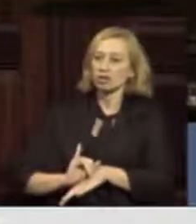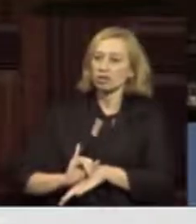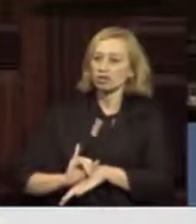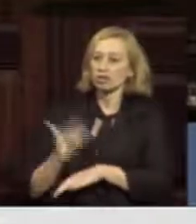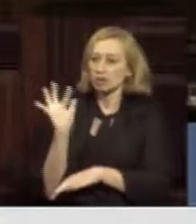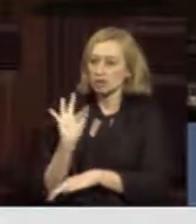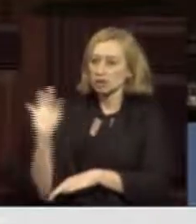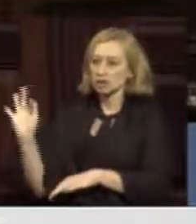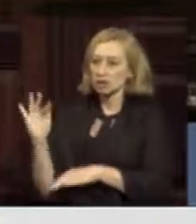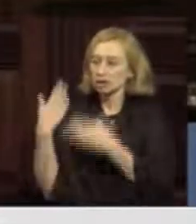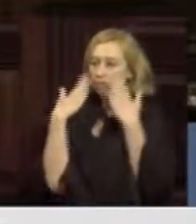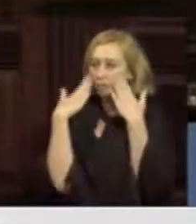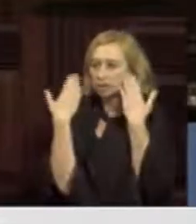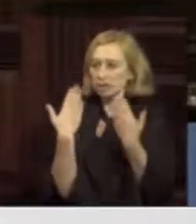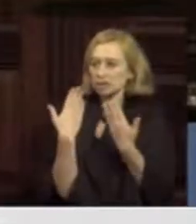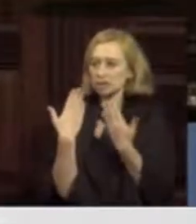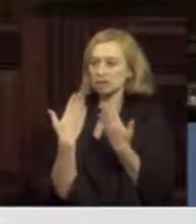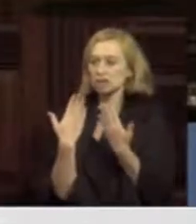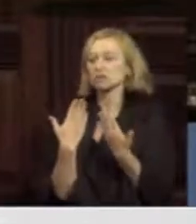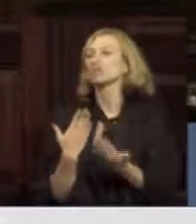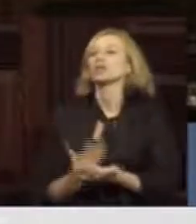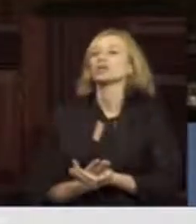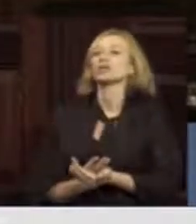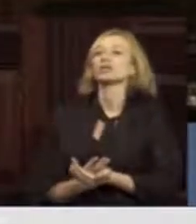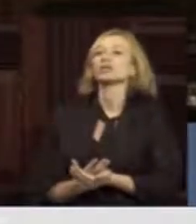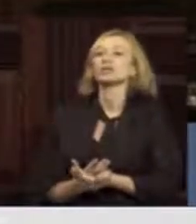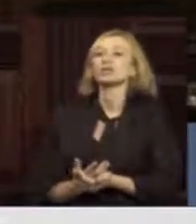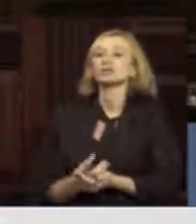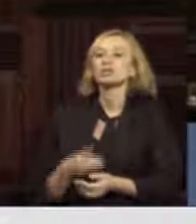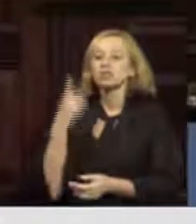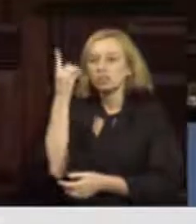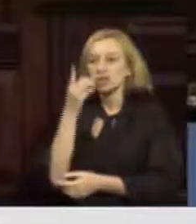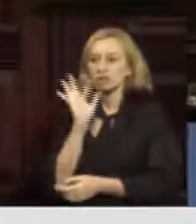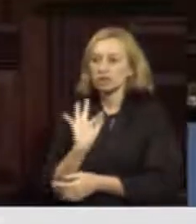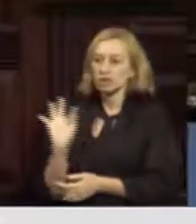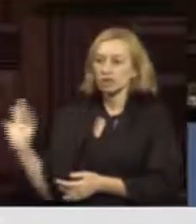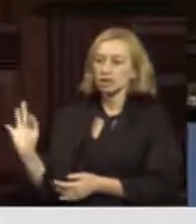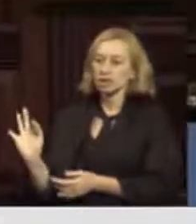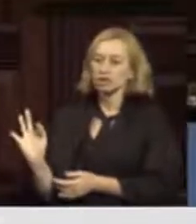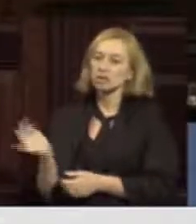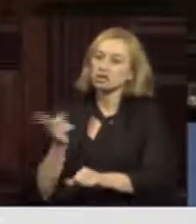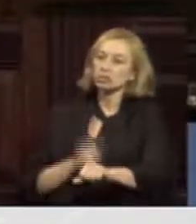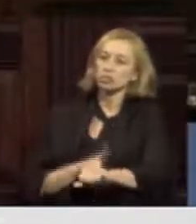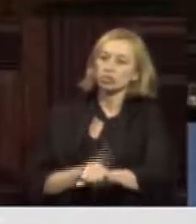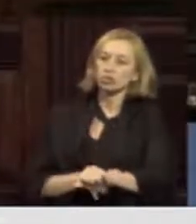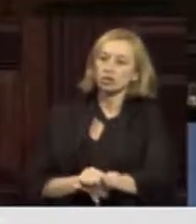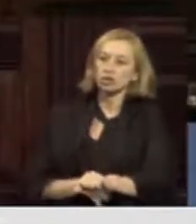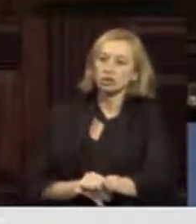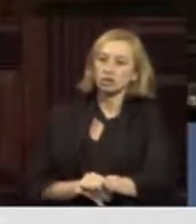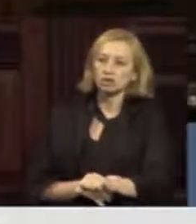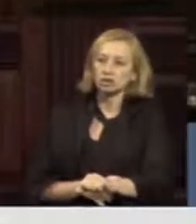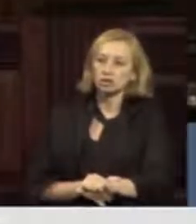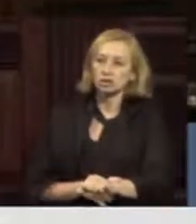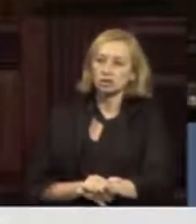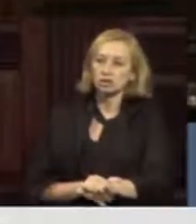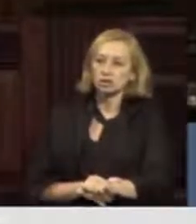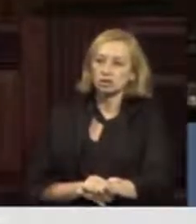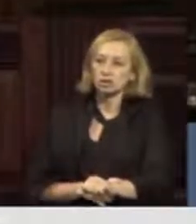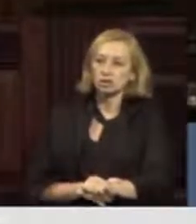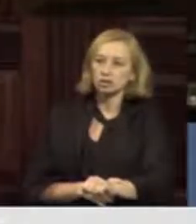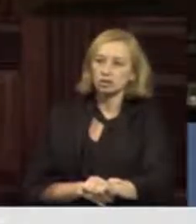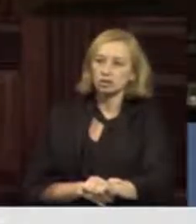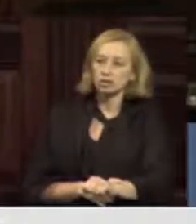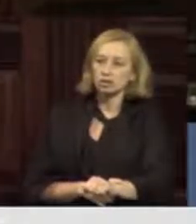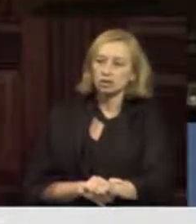nos representam, tem feito como deputado federal Glauber Braga. Nesse momento, a audiência pública proposta pelo